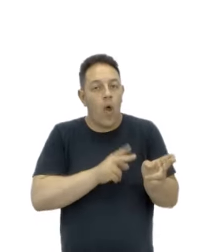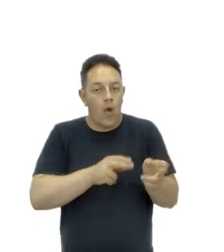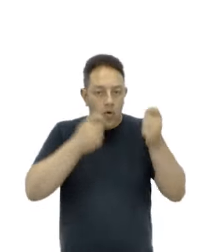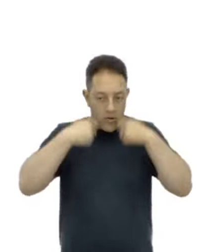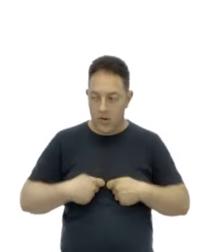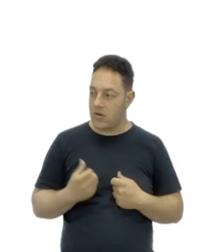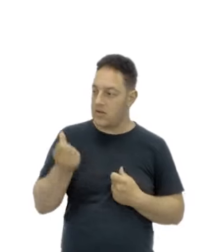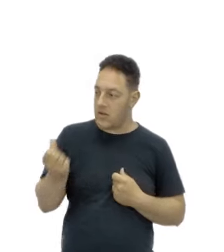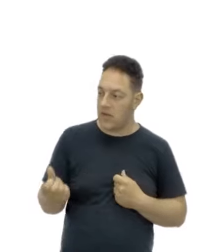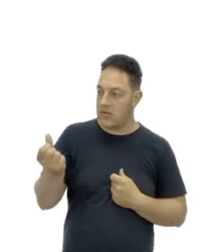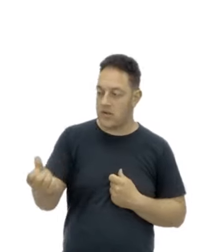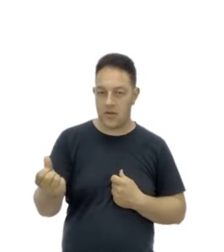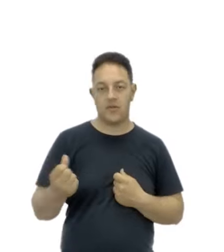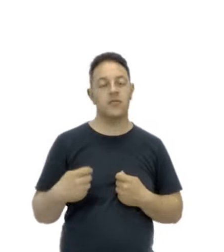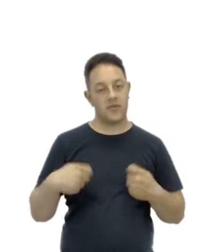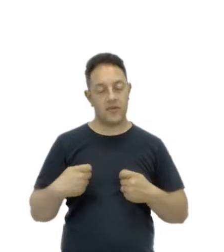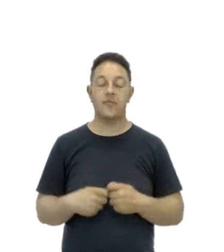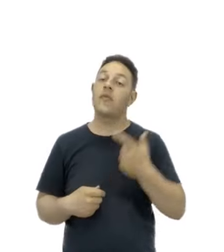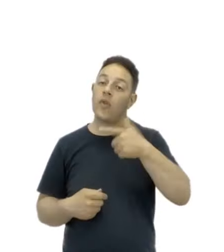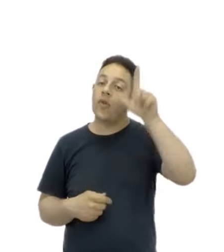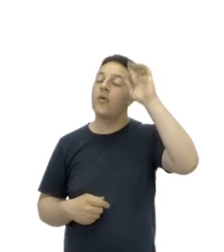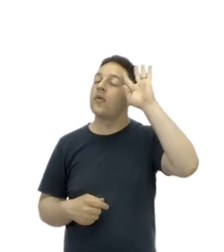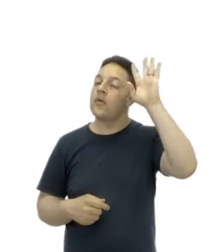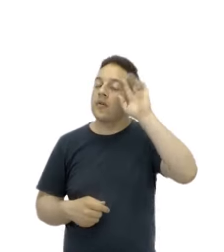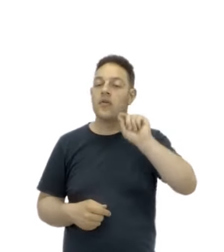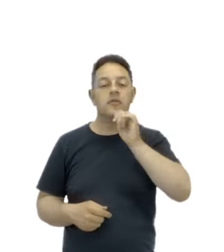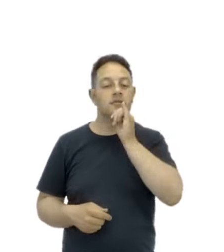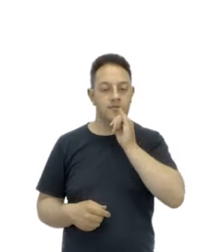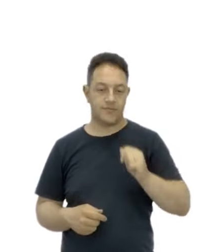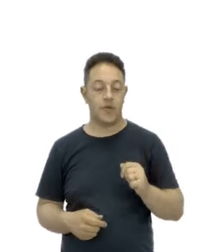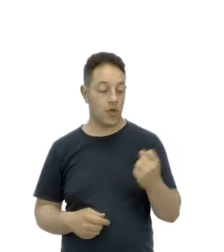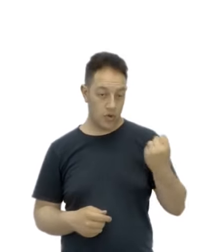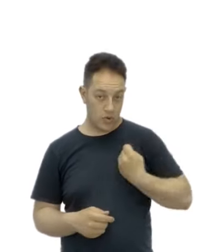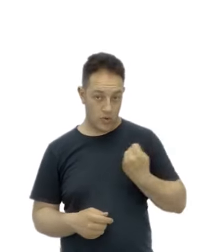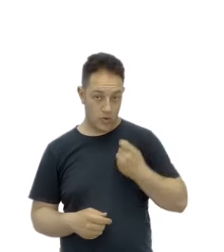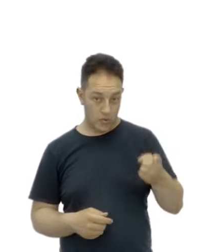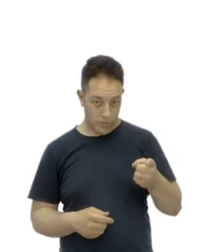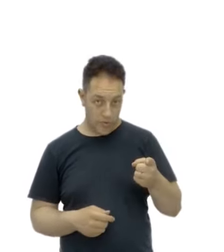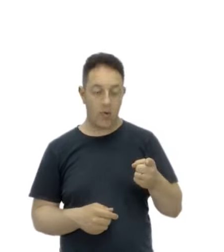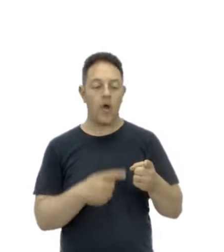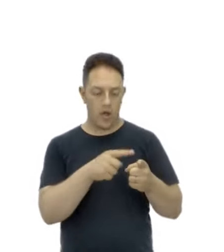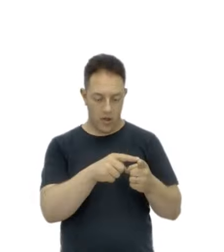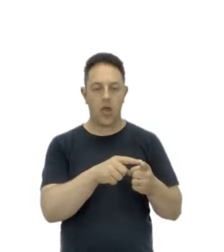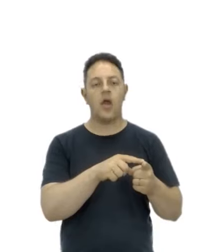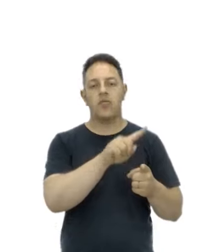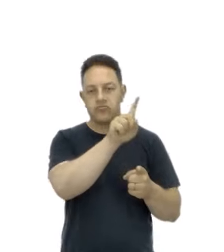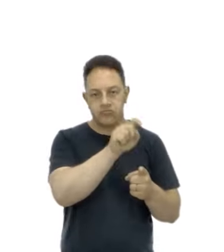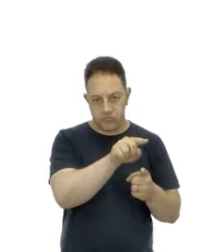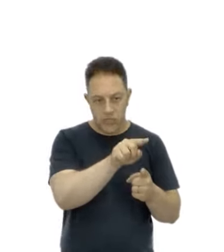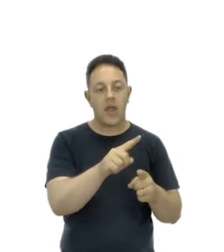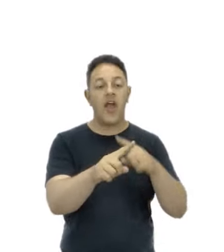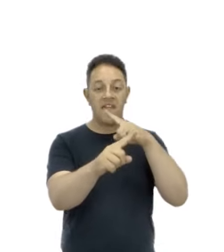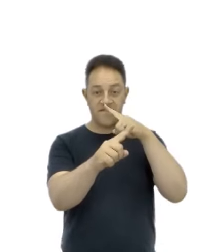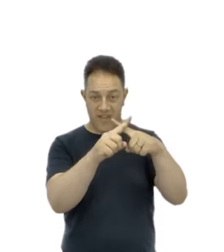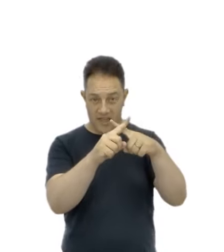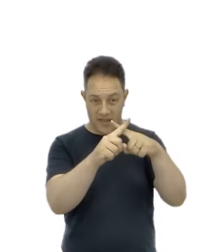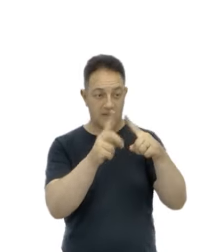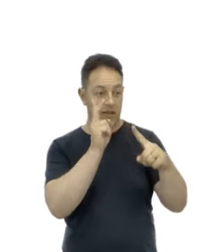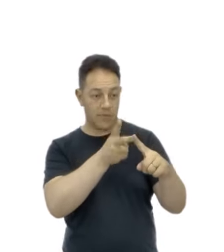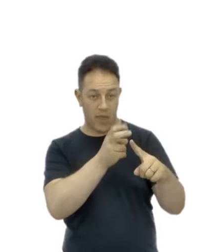Outra forma de pensar: qual número que somado 3 vezes por ele, mesmo por ele mesmo,